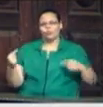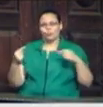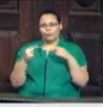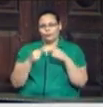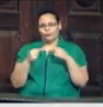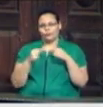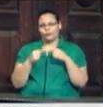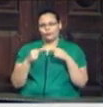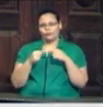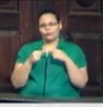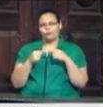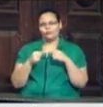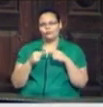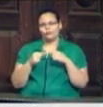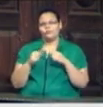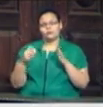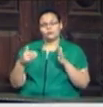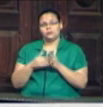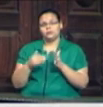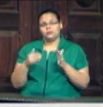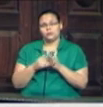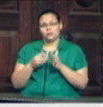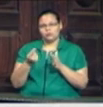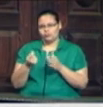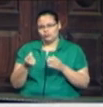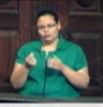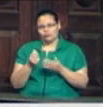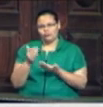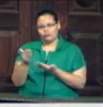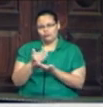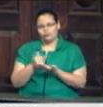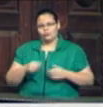objetivo de limitar os gastos públicos,